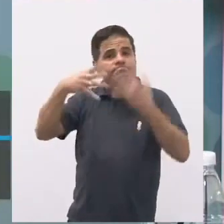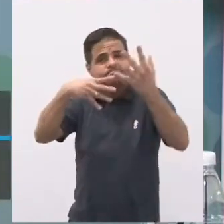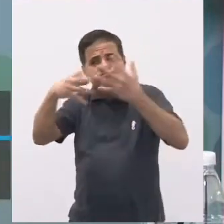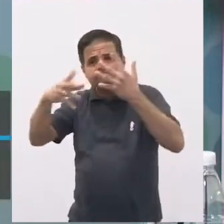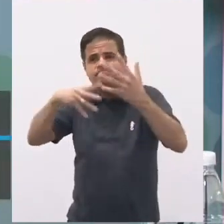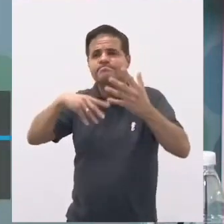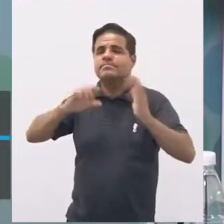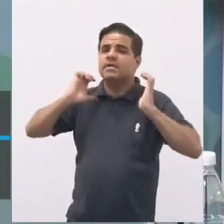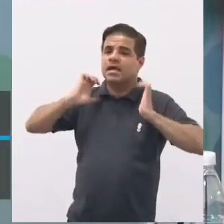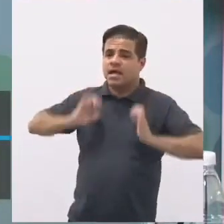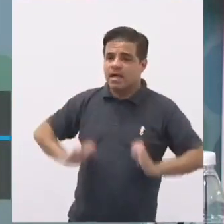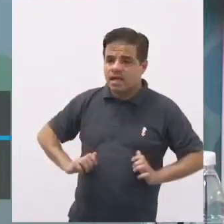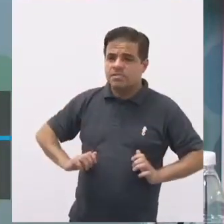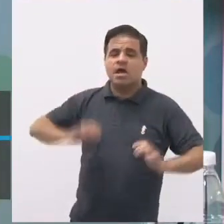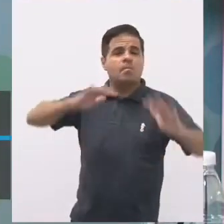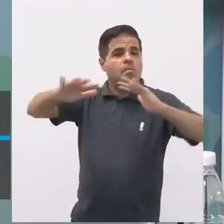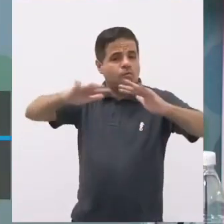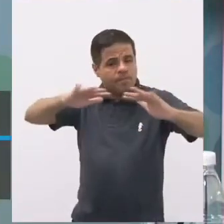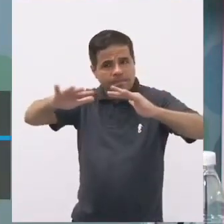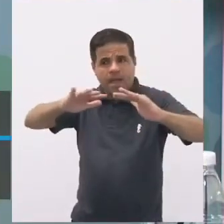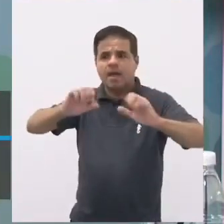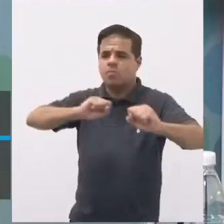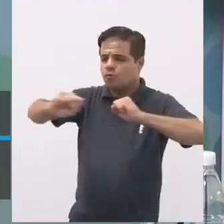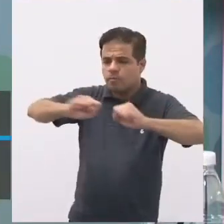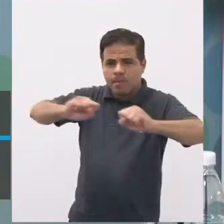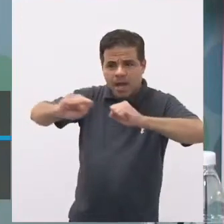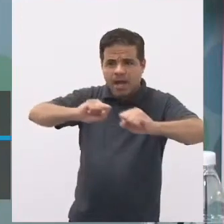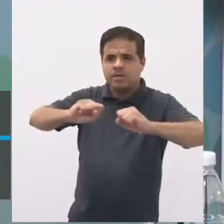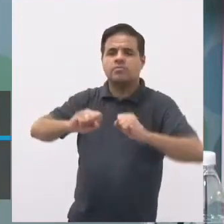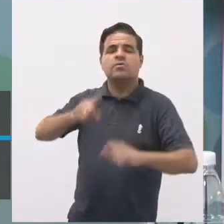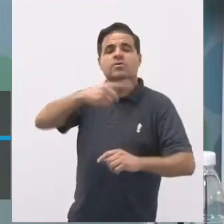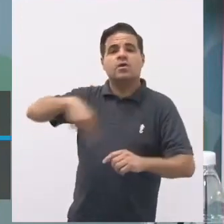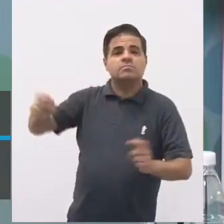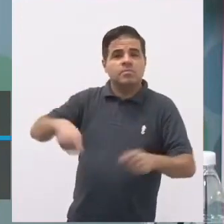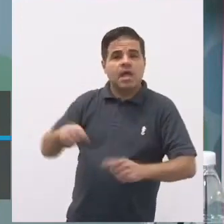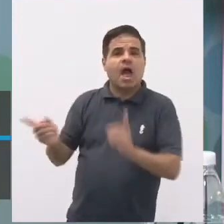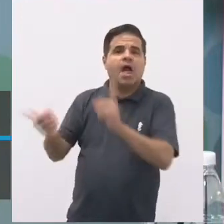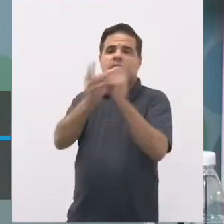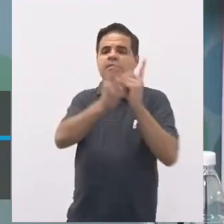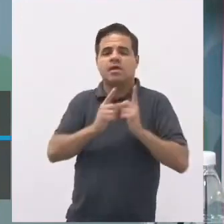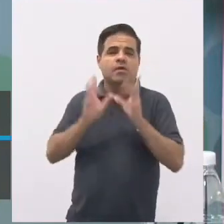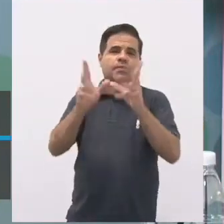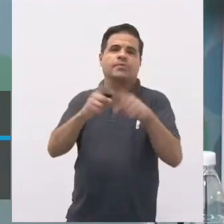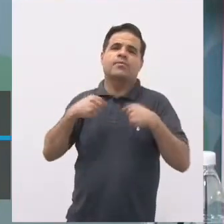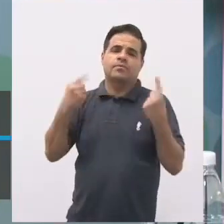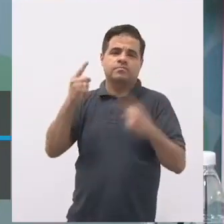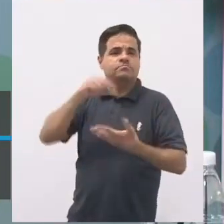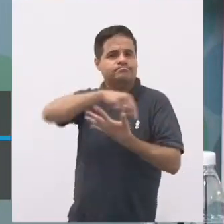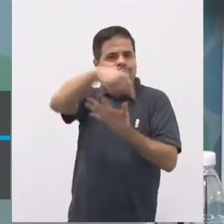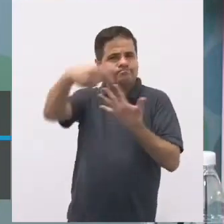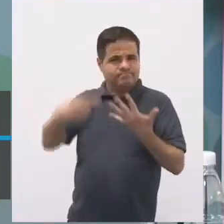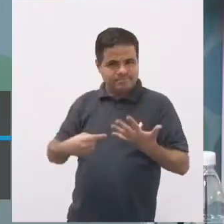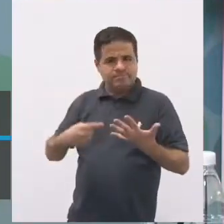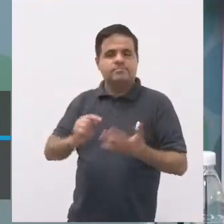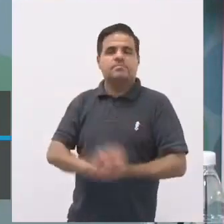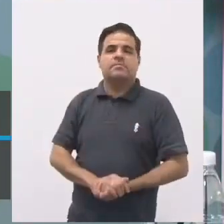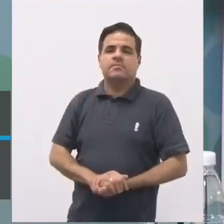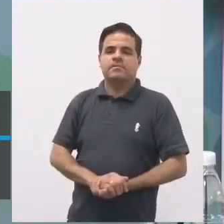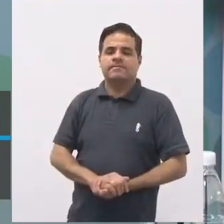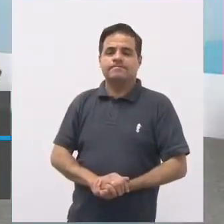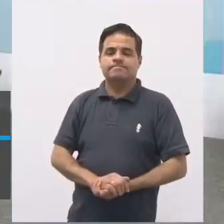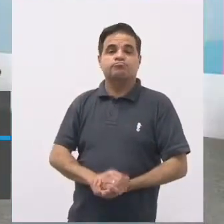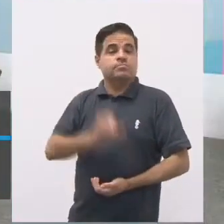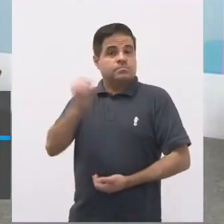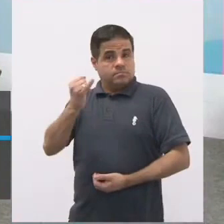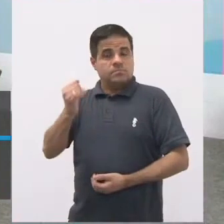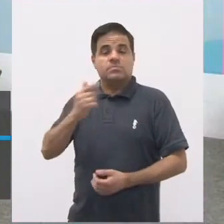gente ter ética nesse movimento, para que a gente consiga aí atender a todos esses aspectos. É importante